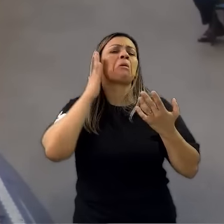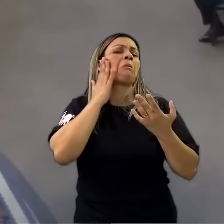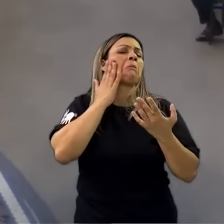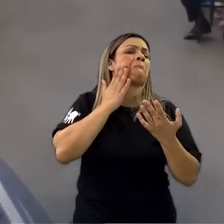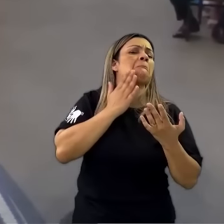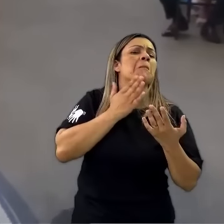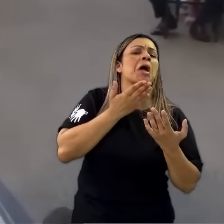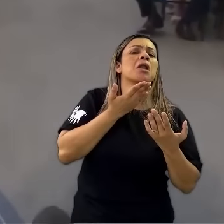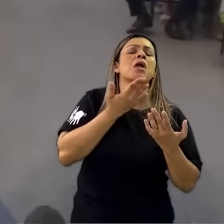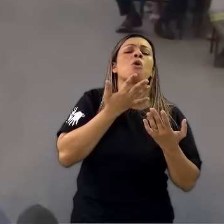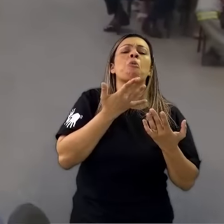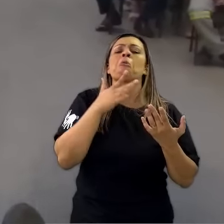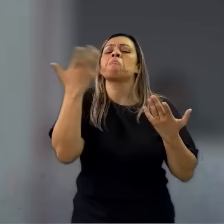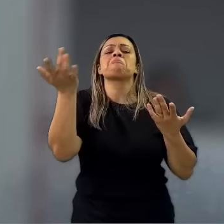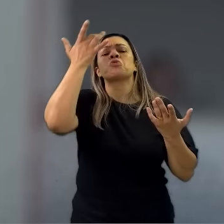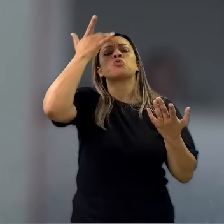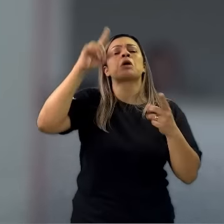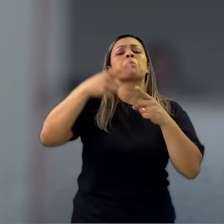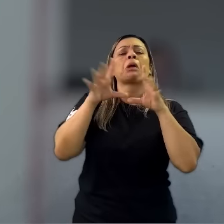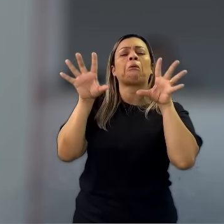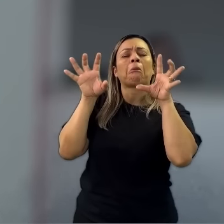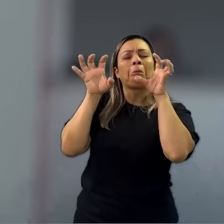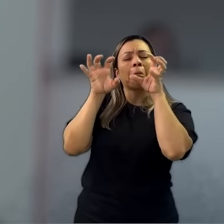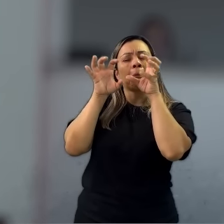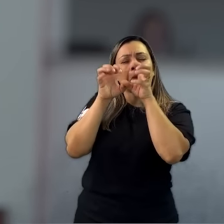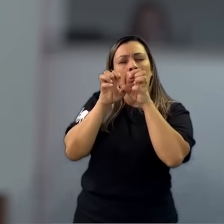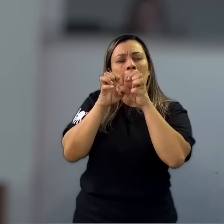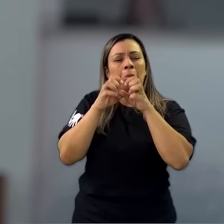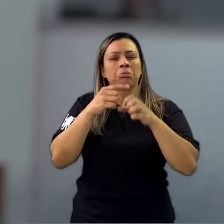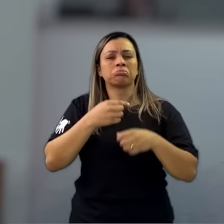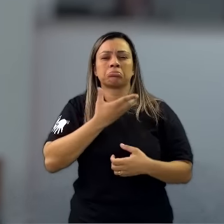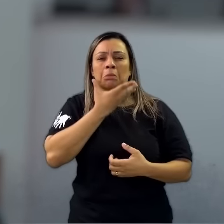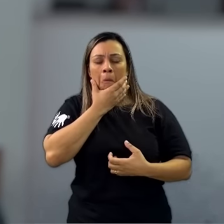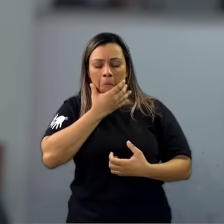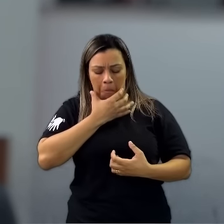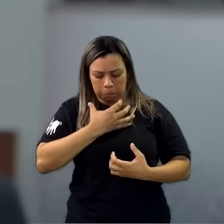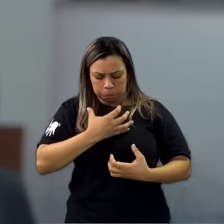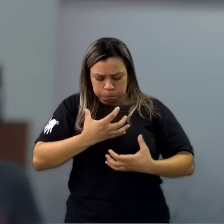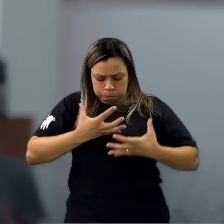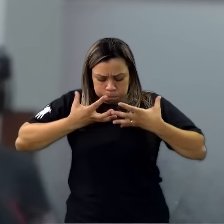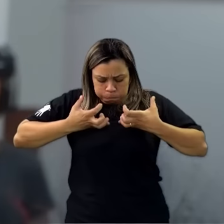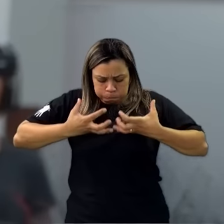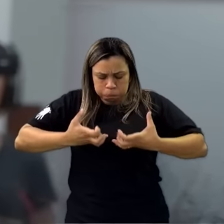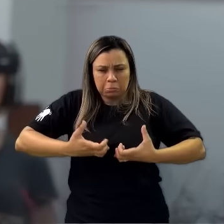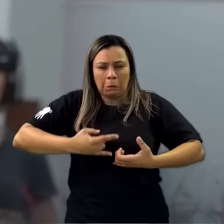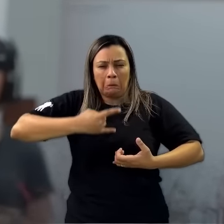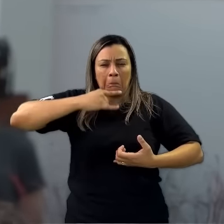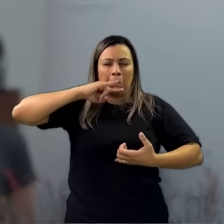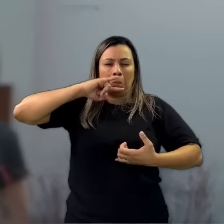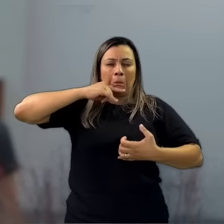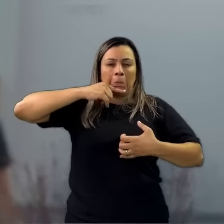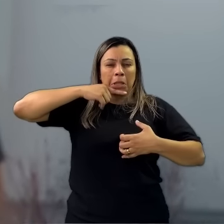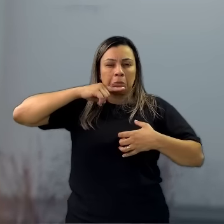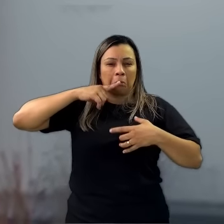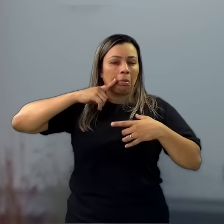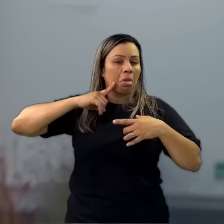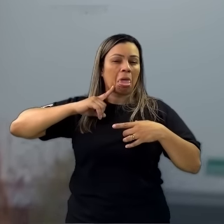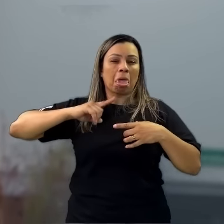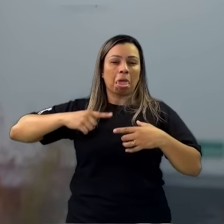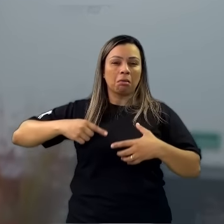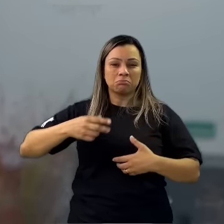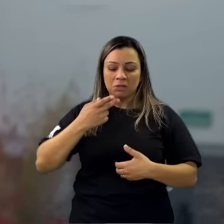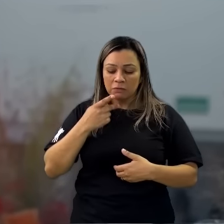moreno mas um senhor de cabelo bem grisalho a barba batia no peito toda molhada que eles estavam embriagado babado aí eu falei para